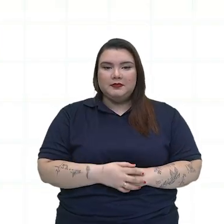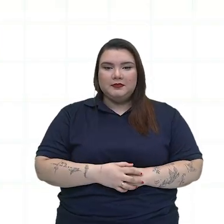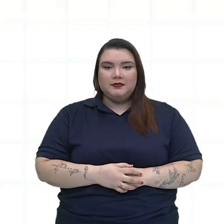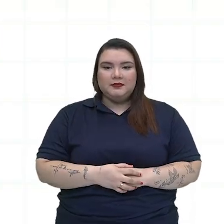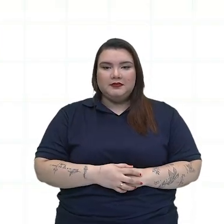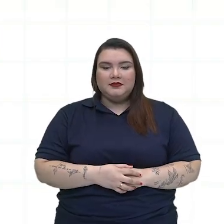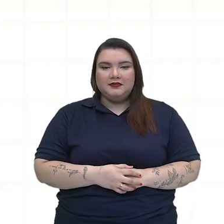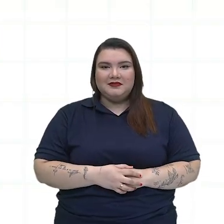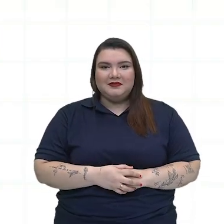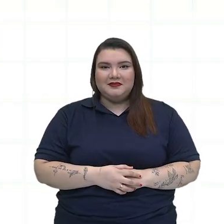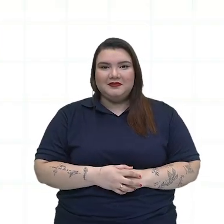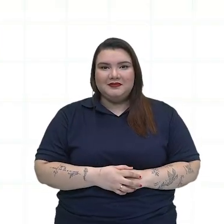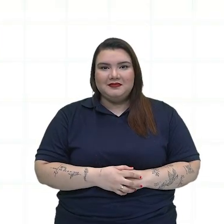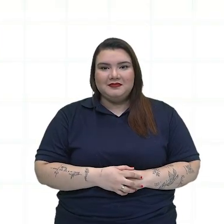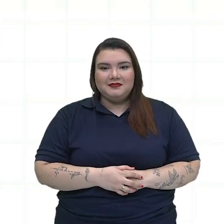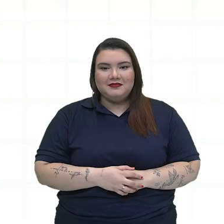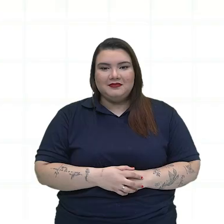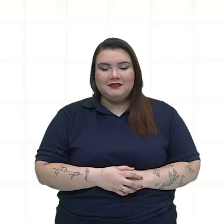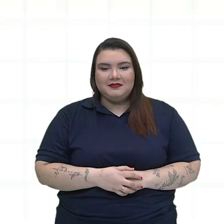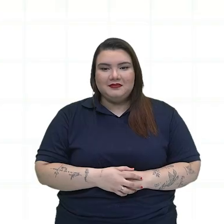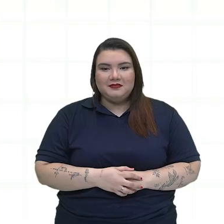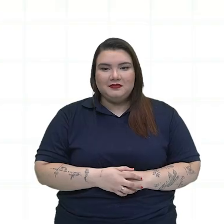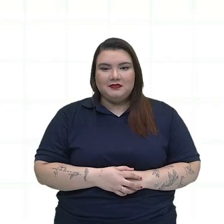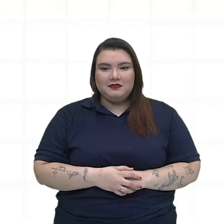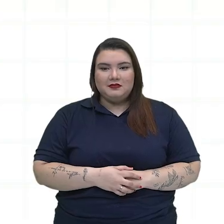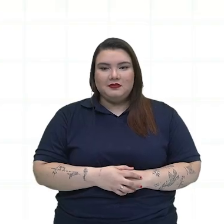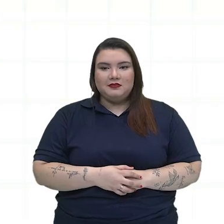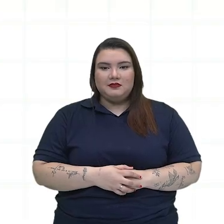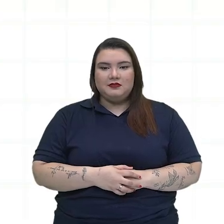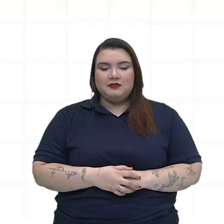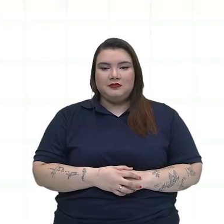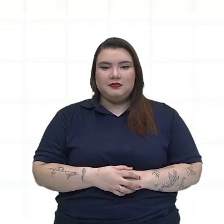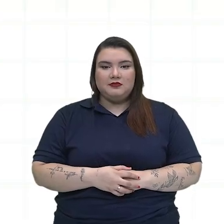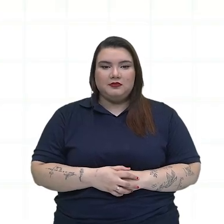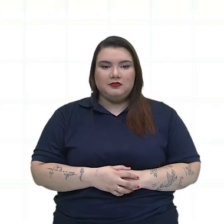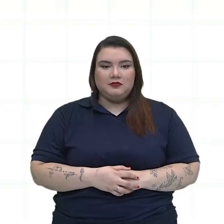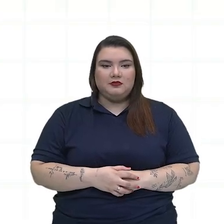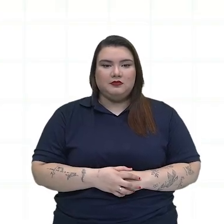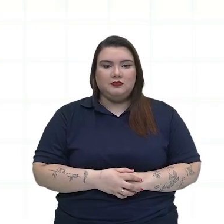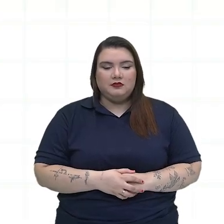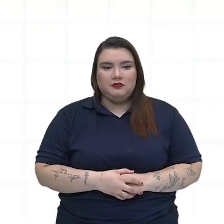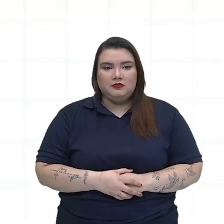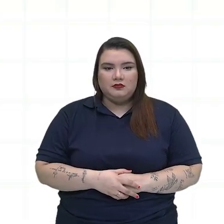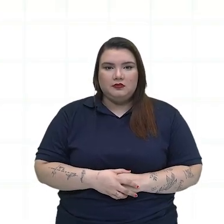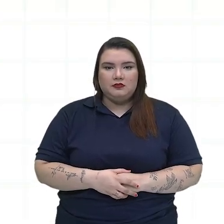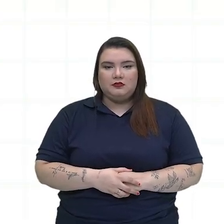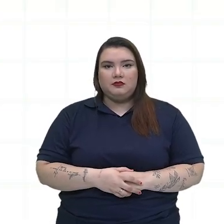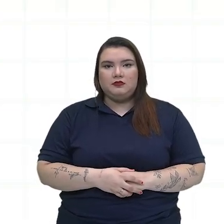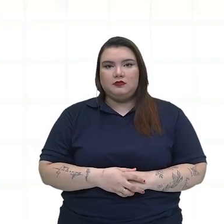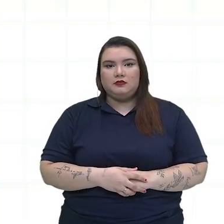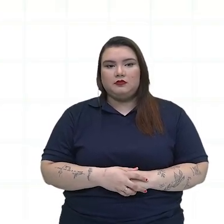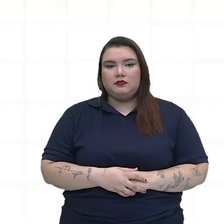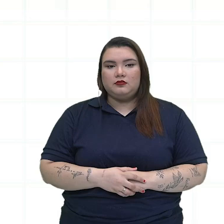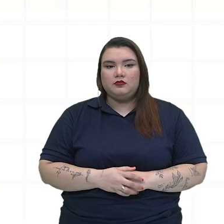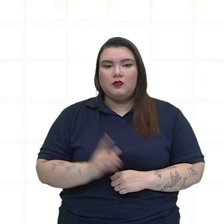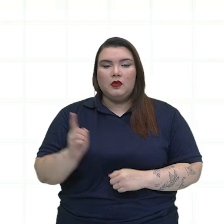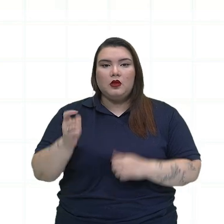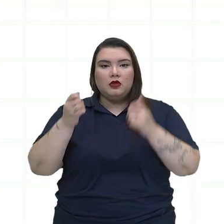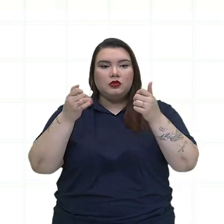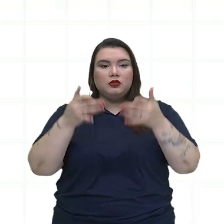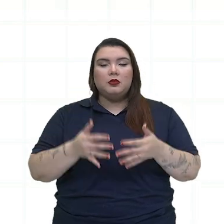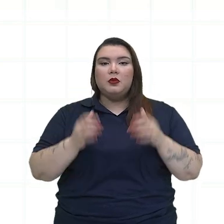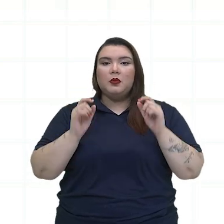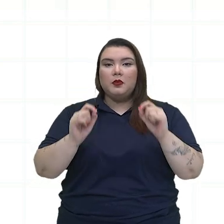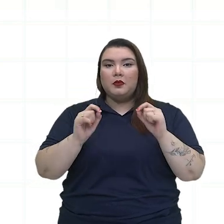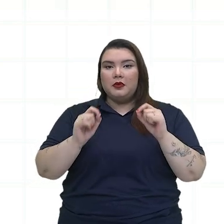the subject is doing. What the subject is doing. Aqui está falando que o verbo